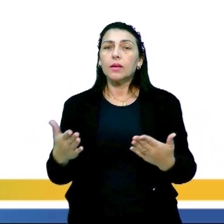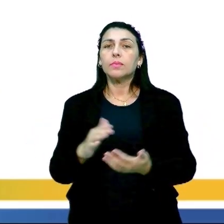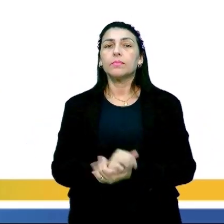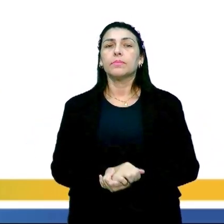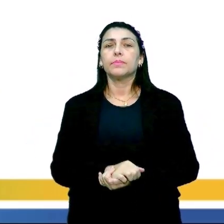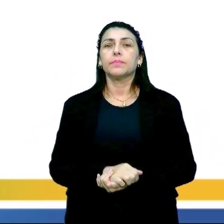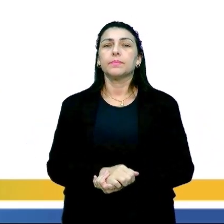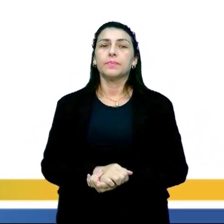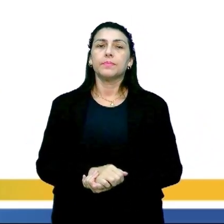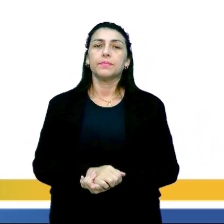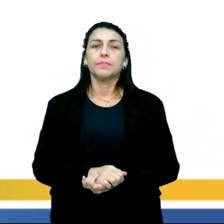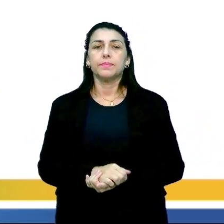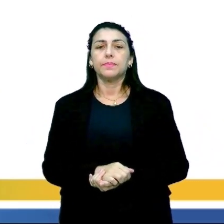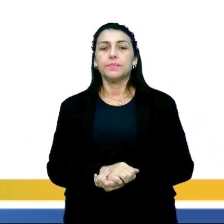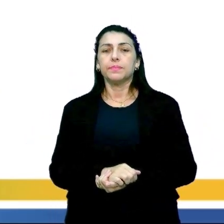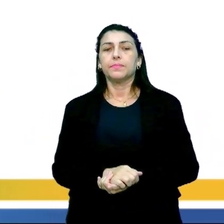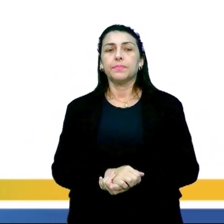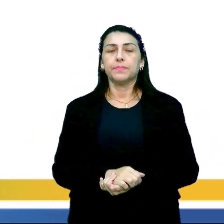habitat